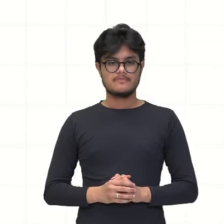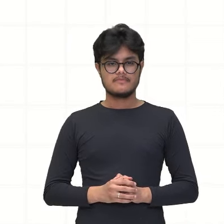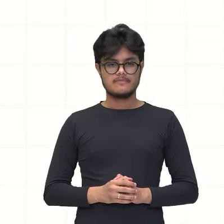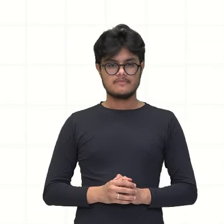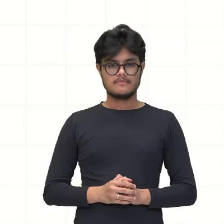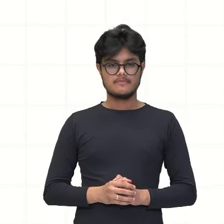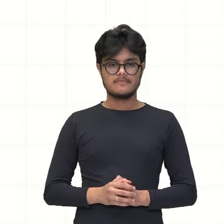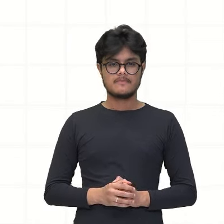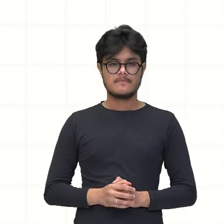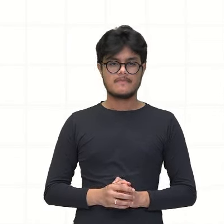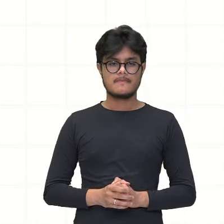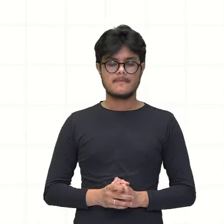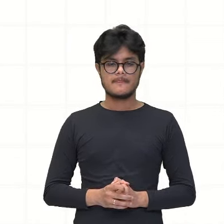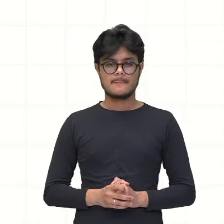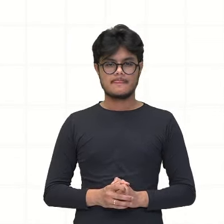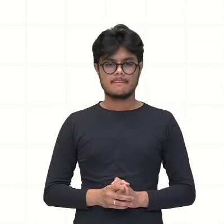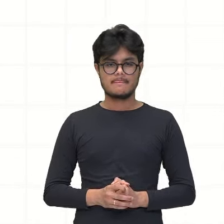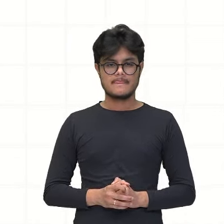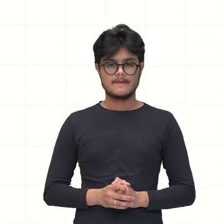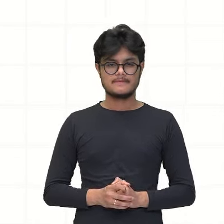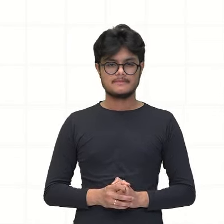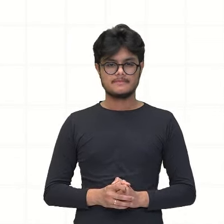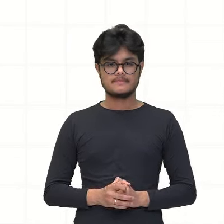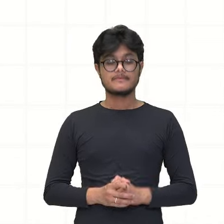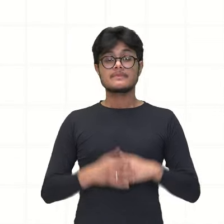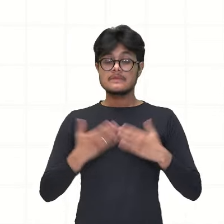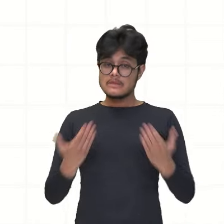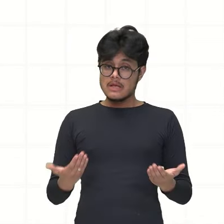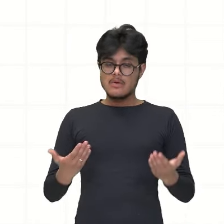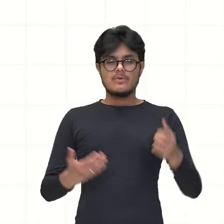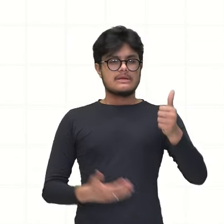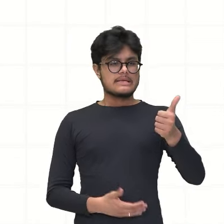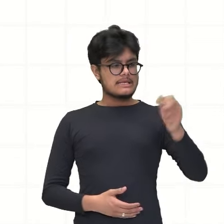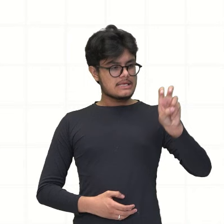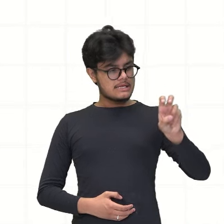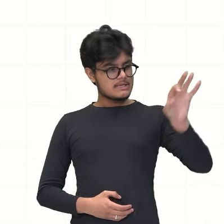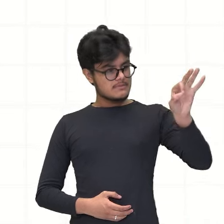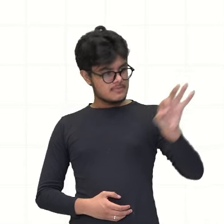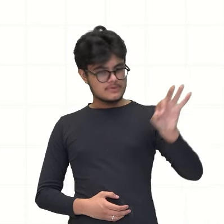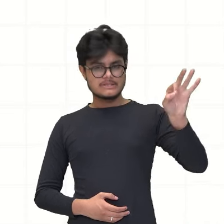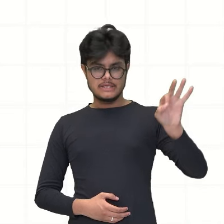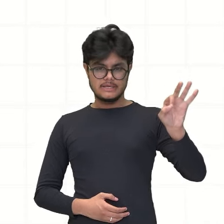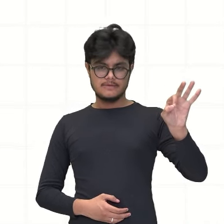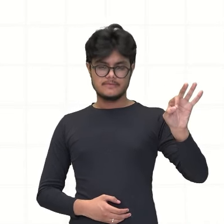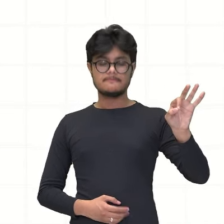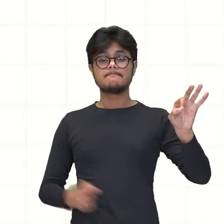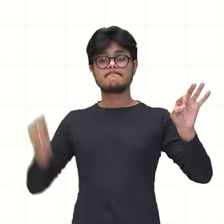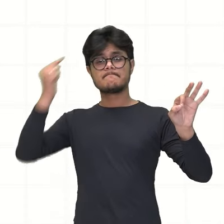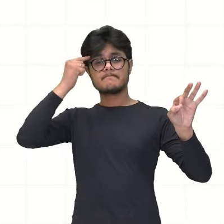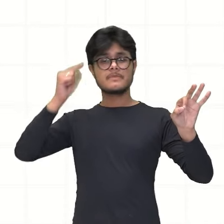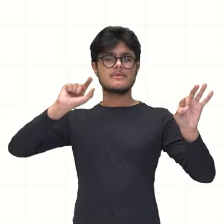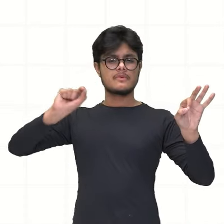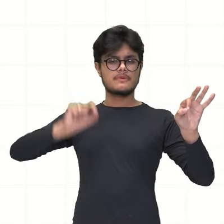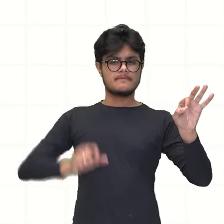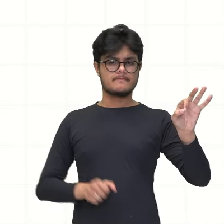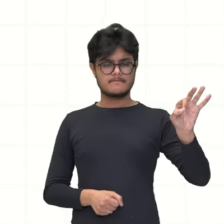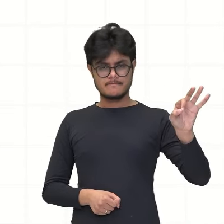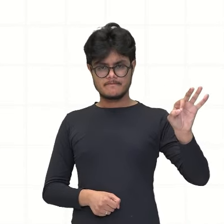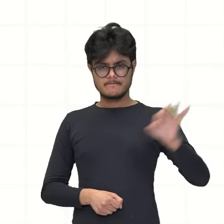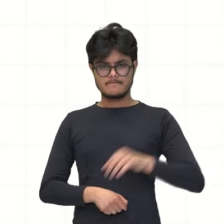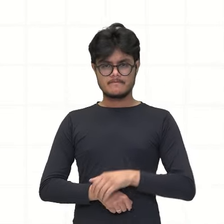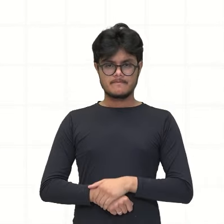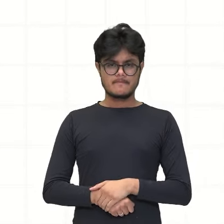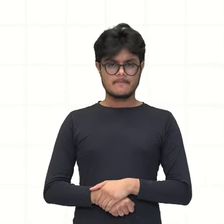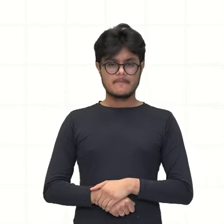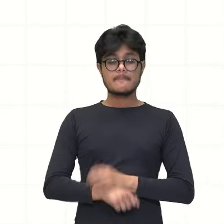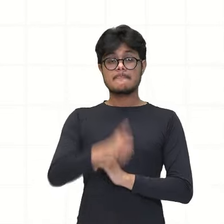pelo valor que eu quero, né? Então, é 15%, lembra lá que 15%, ó, é a mesma coisa